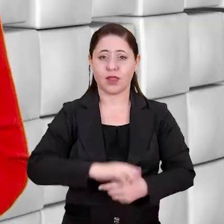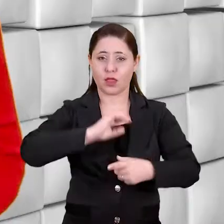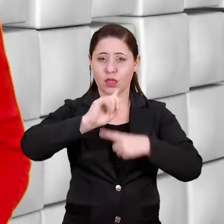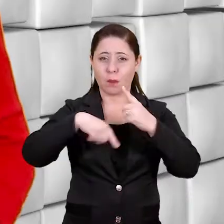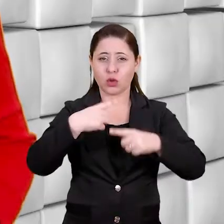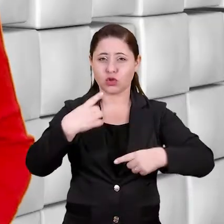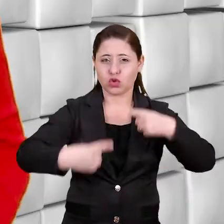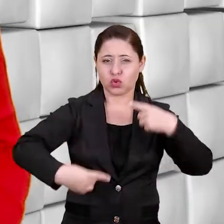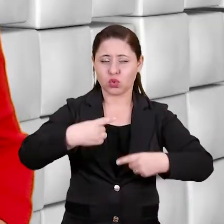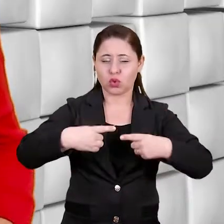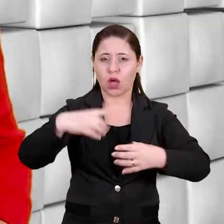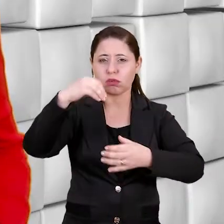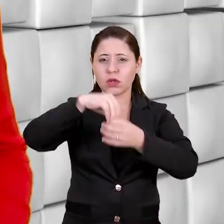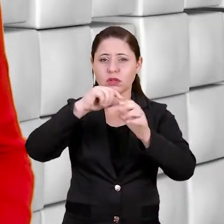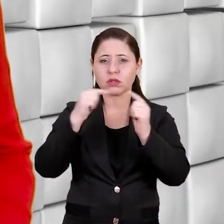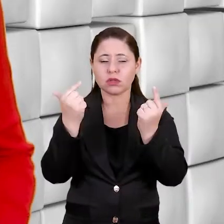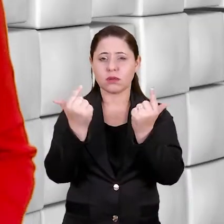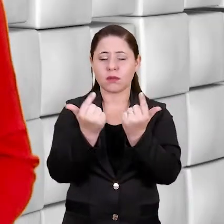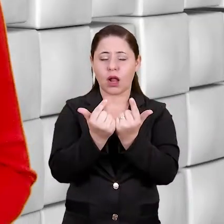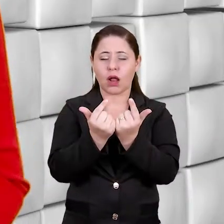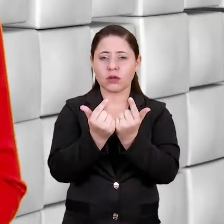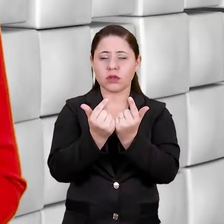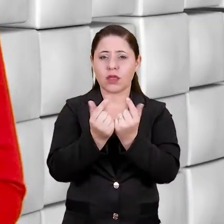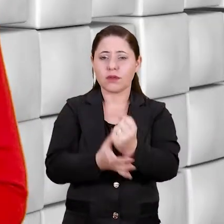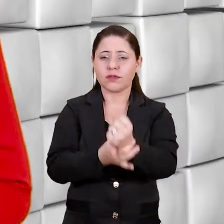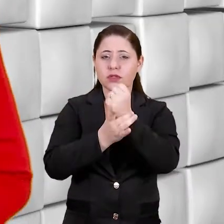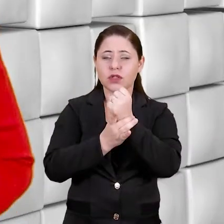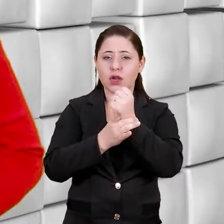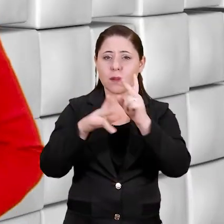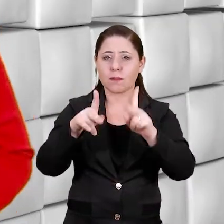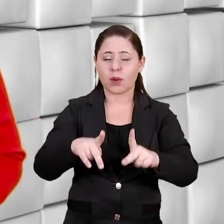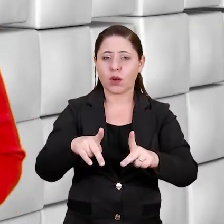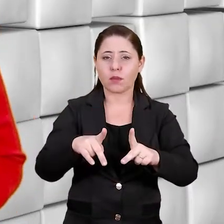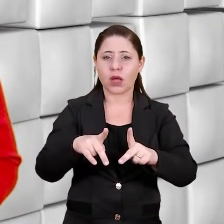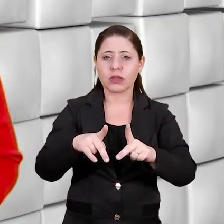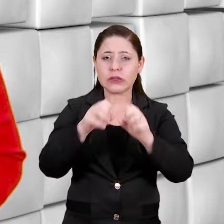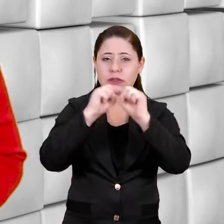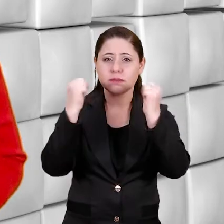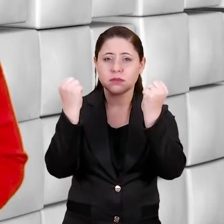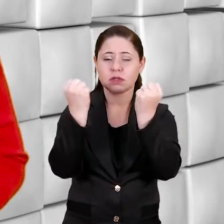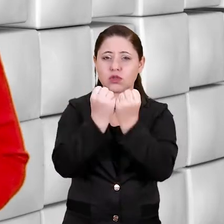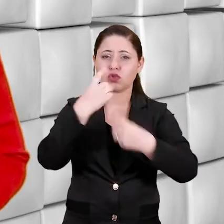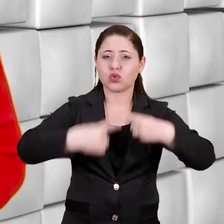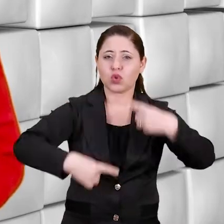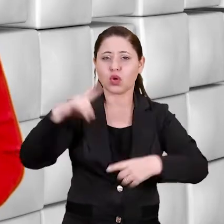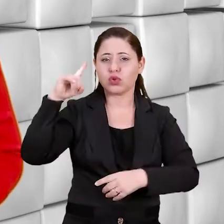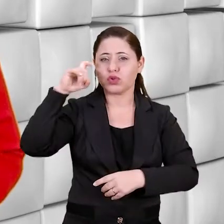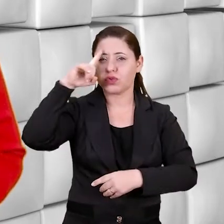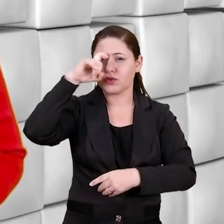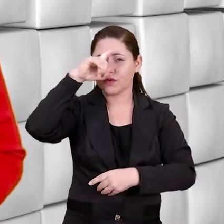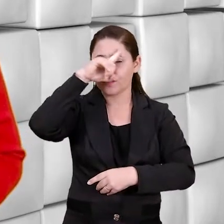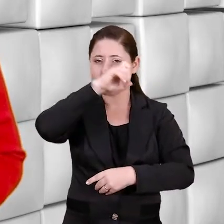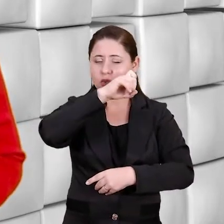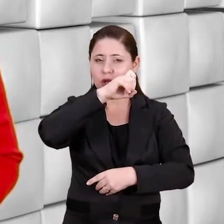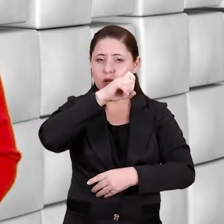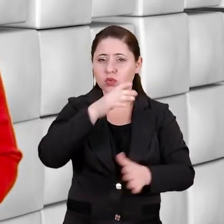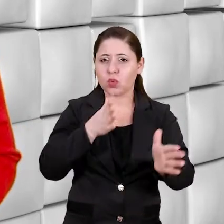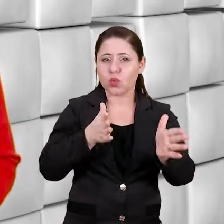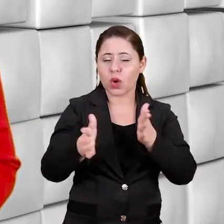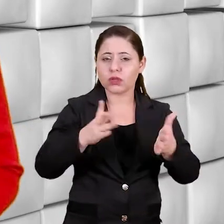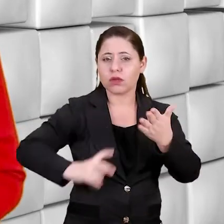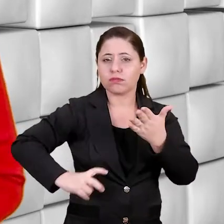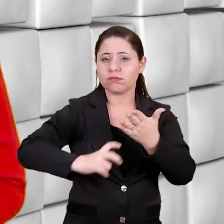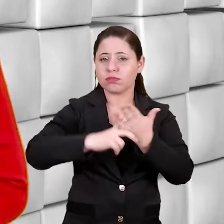plenarinho. Após debate na Casa de Leis, Defensoria Pública promove seminário que debateu as dificuldades